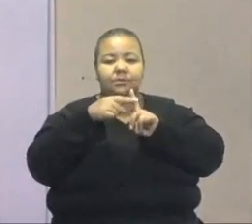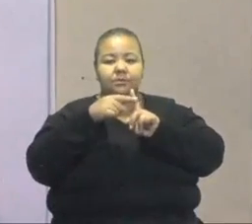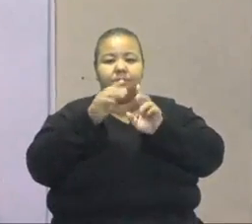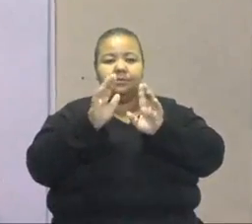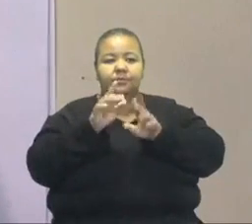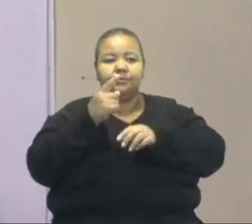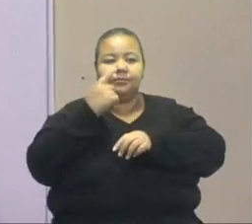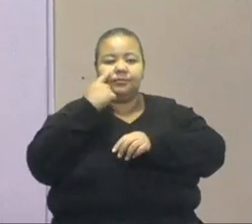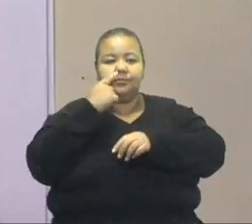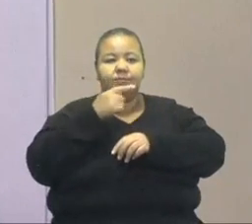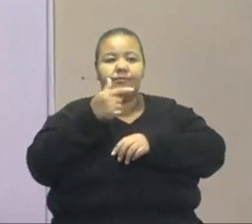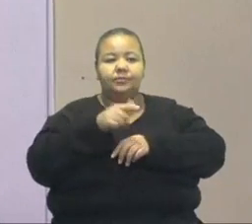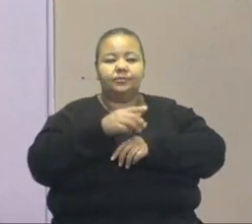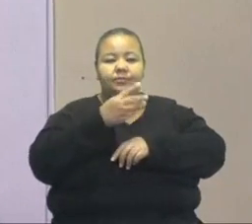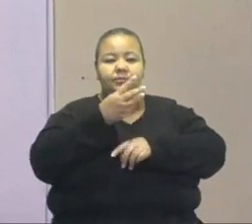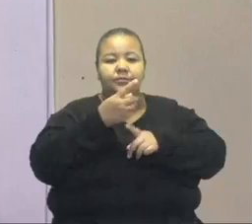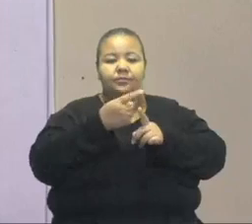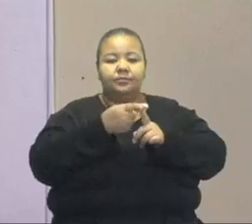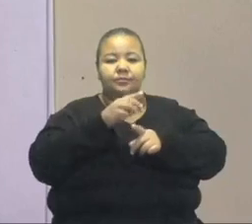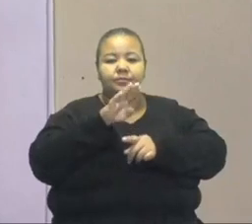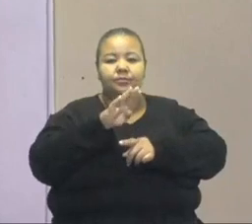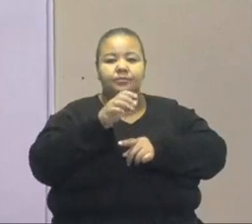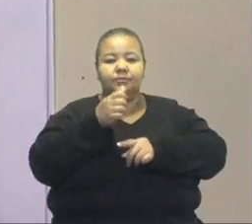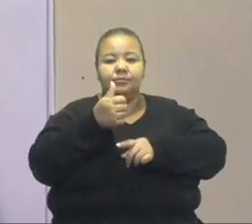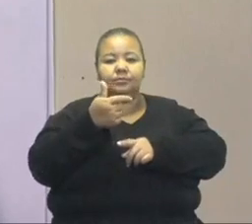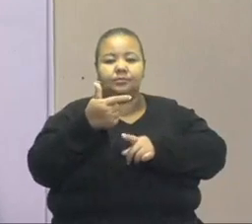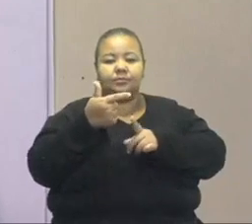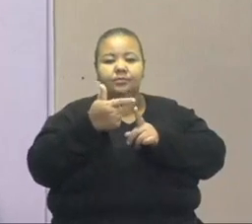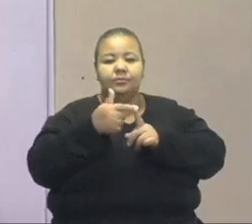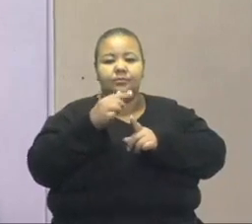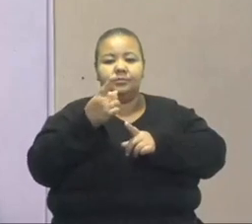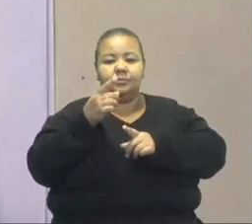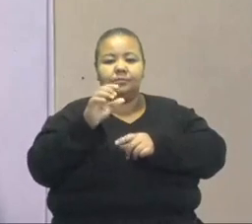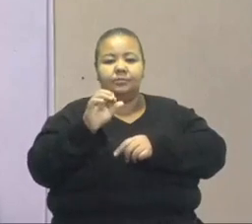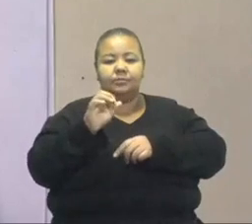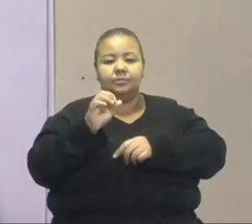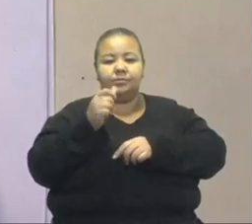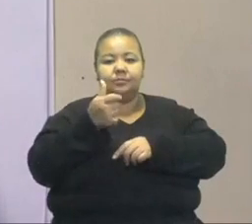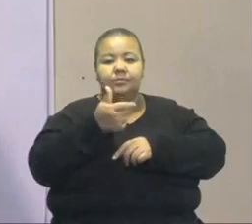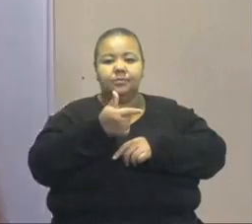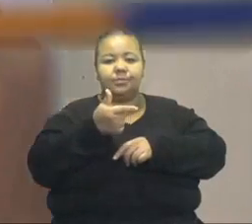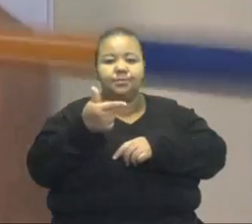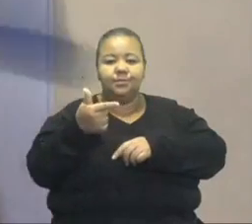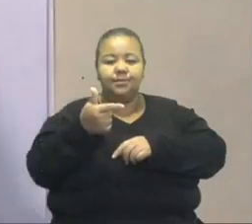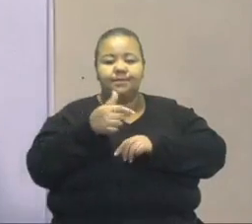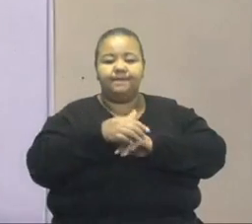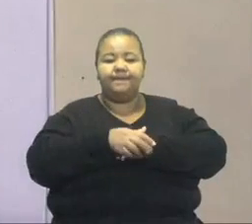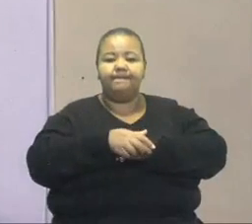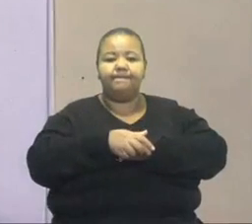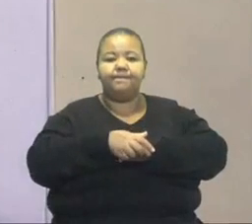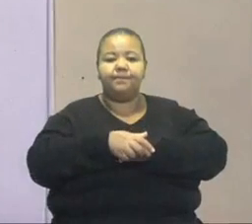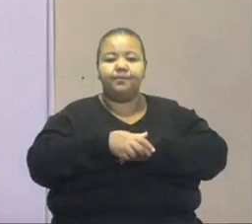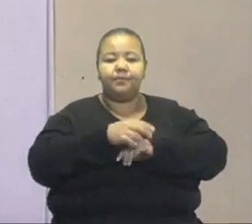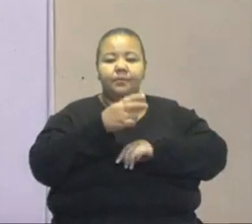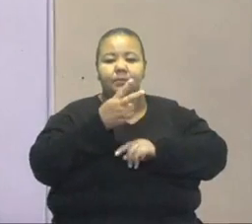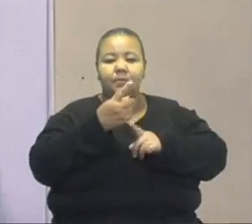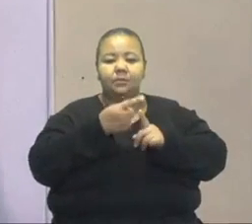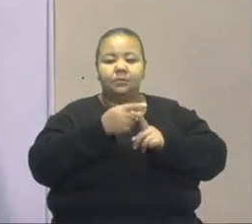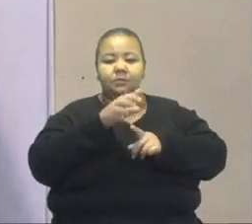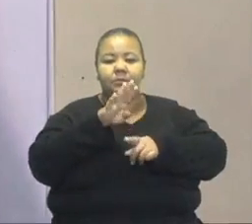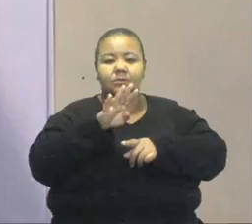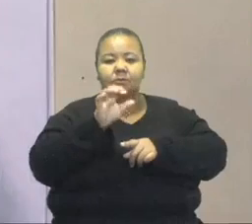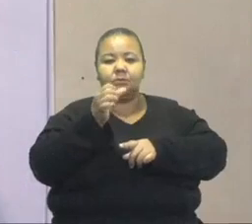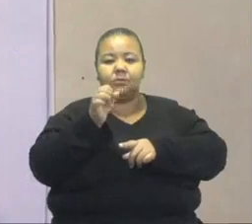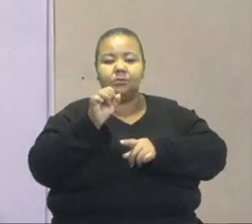indicadas, nós vamos ter 3 vezes 4, 12, mais 10, 22. 2 vezes 4,